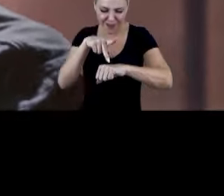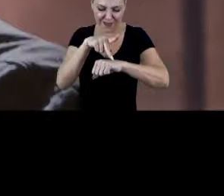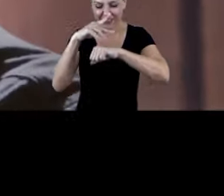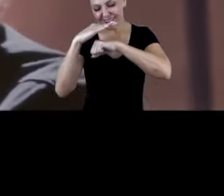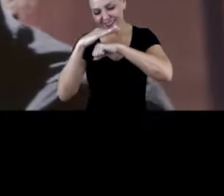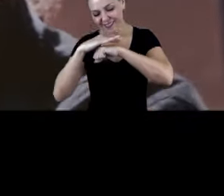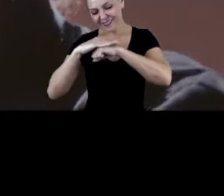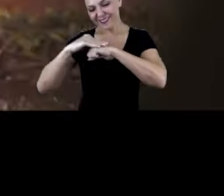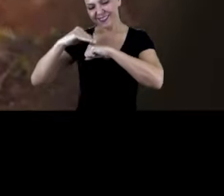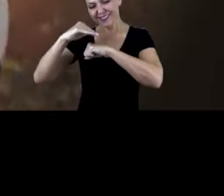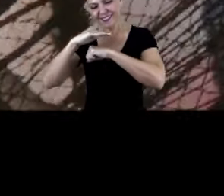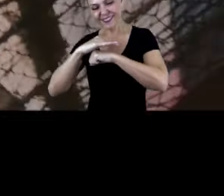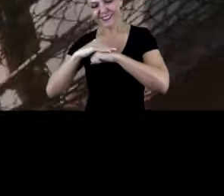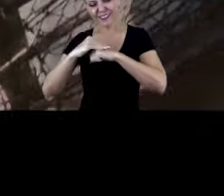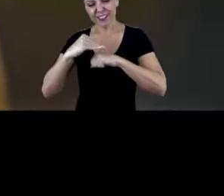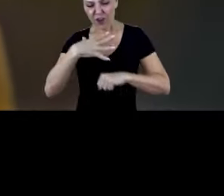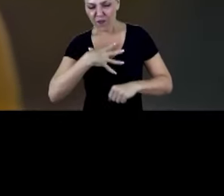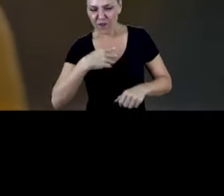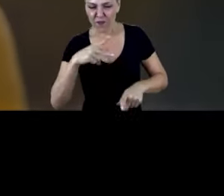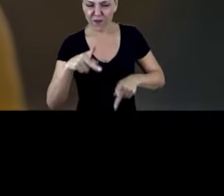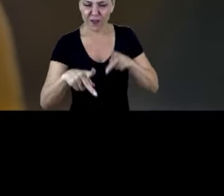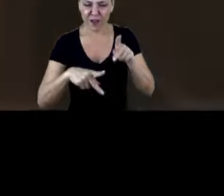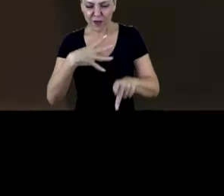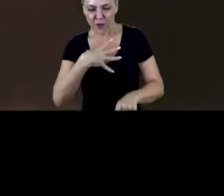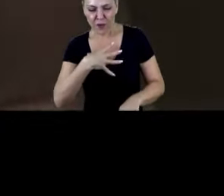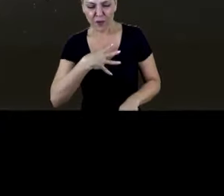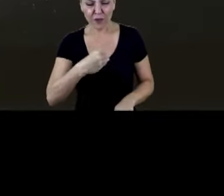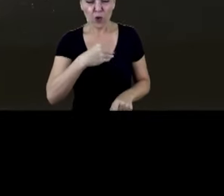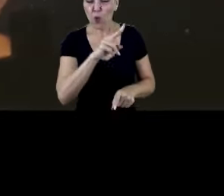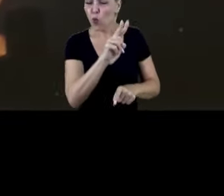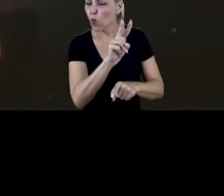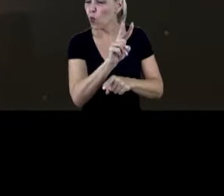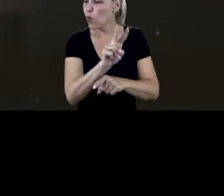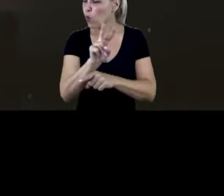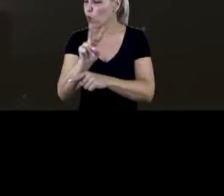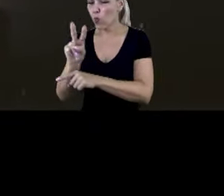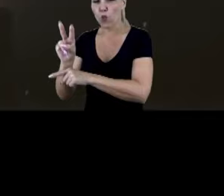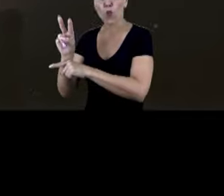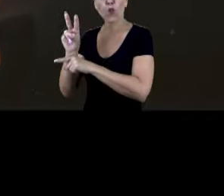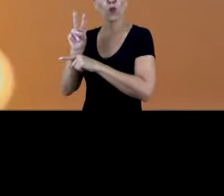Mãe gentil, cuida dos teus filhos, faz valer.